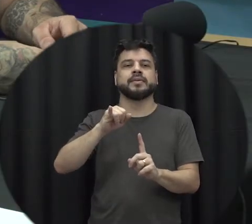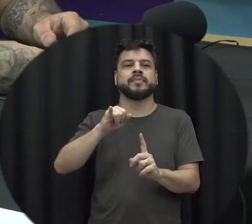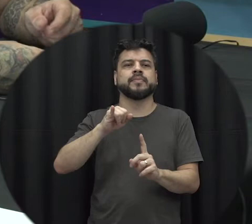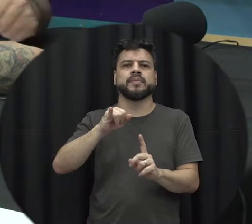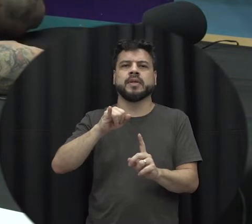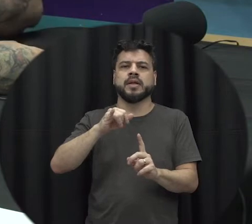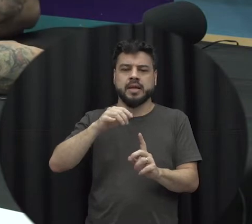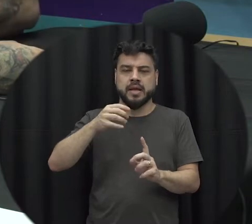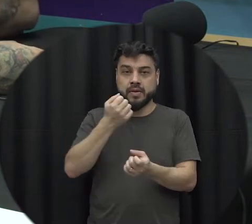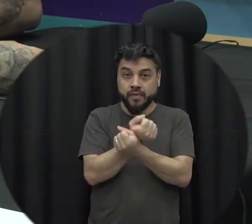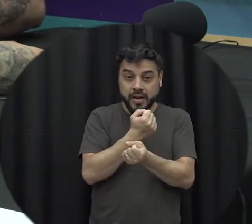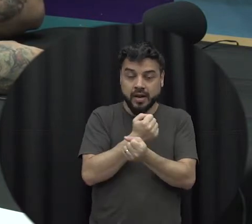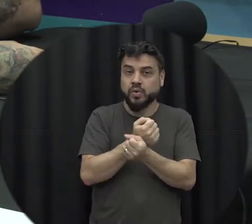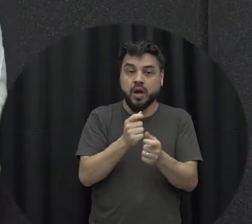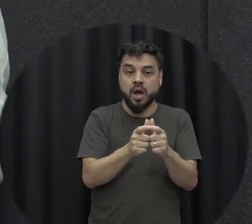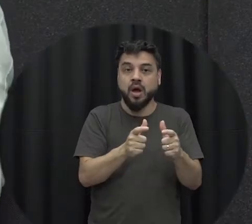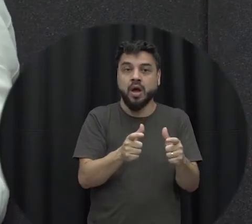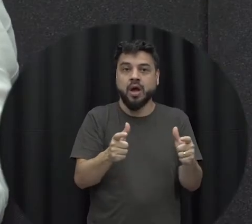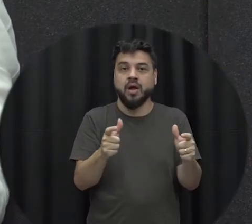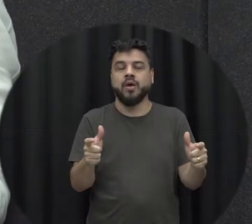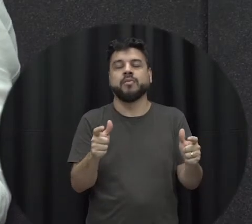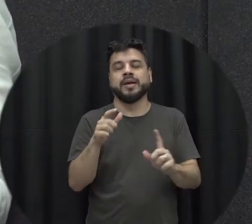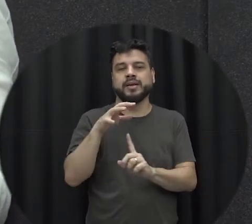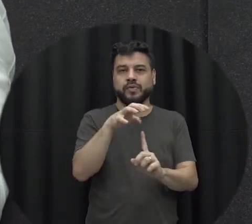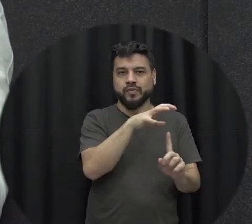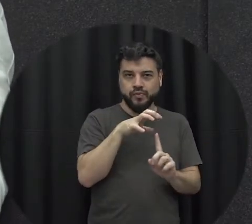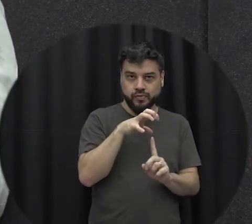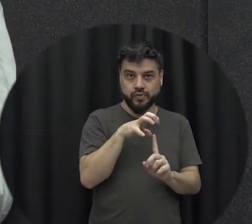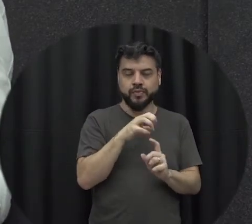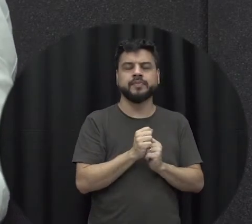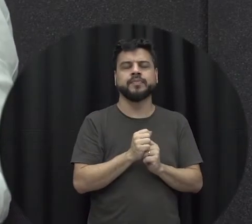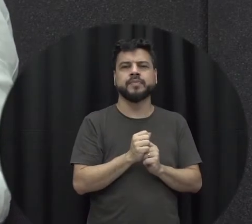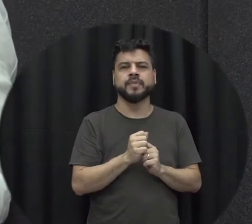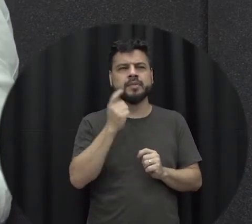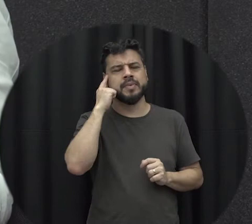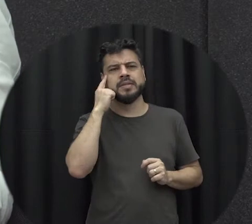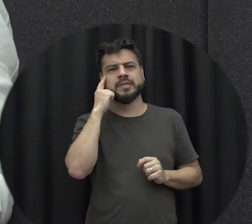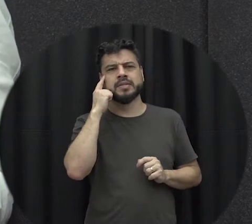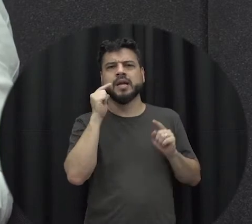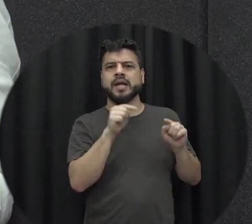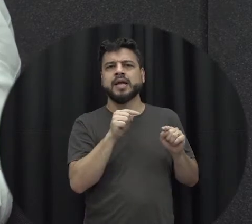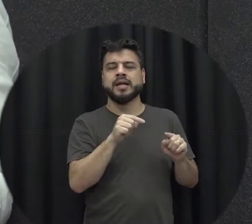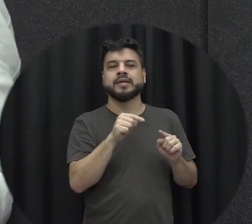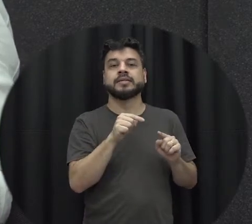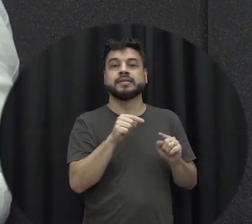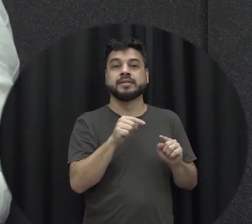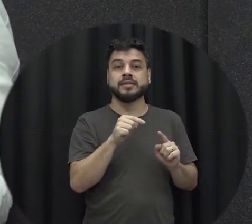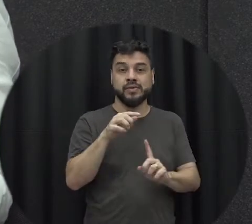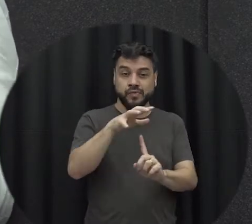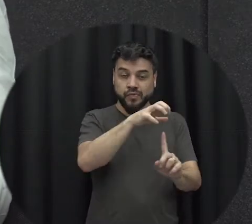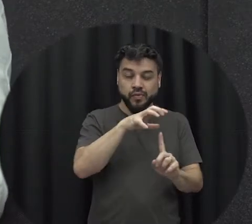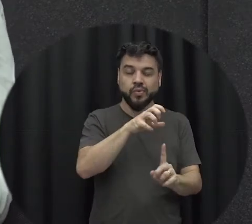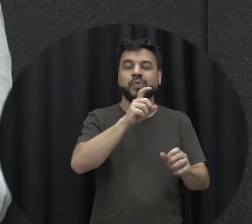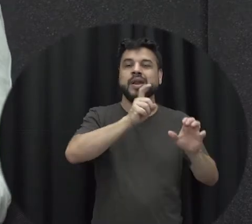grupo crescia. Ia se destacando lá no meio. Então a gente falou, opa, eles são dependentes do agrotóxico,